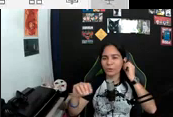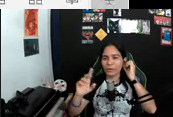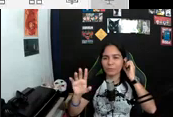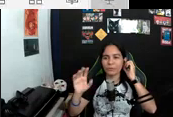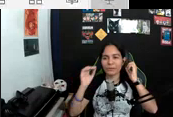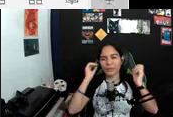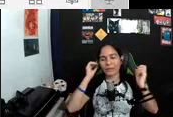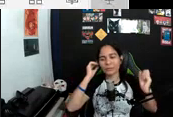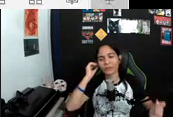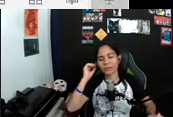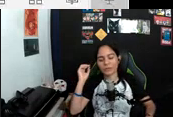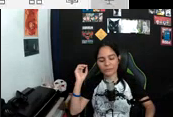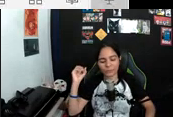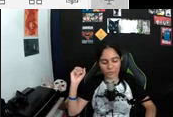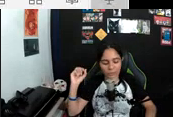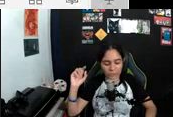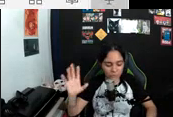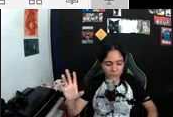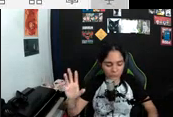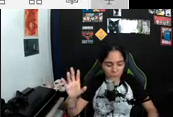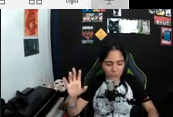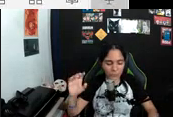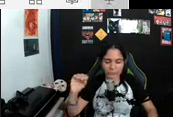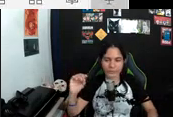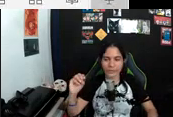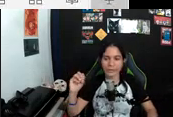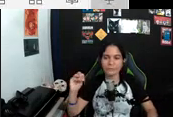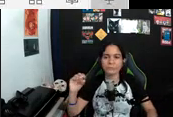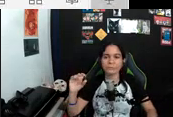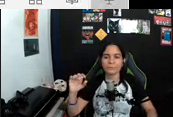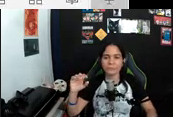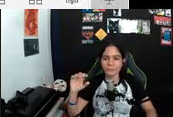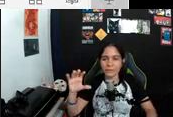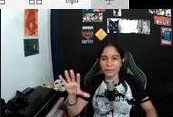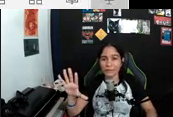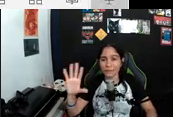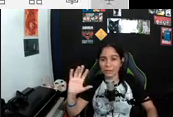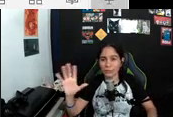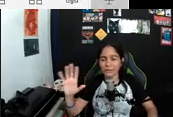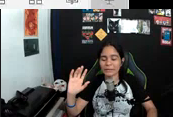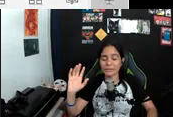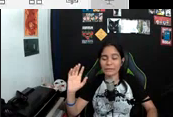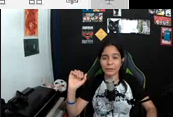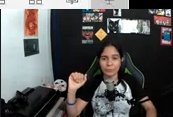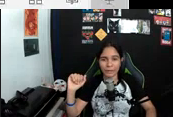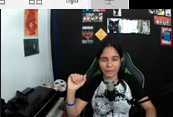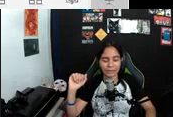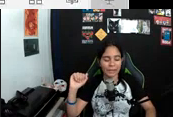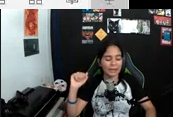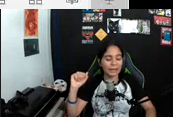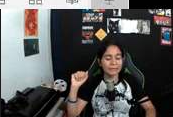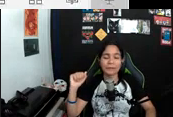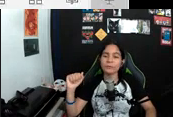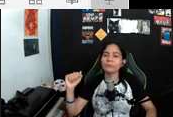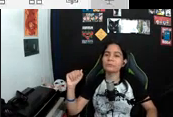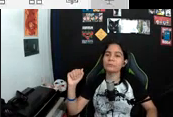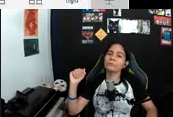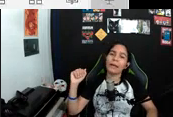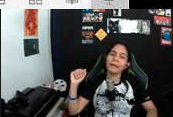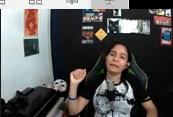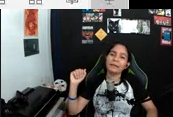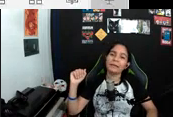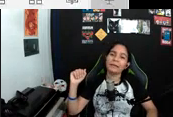Mas pelo que eu olhei por cima, as notas foram boas, tá? A maioria se saiu bem.